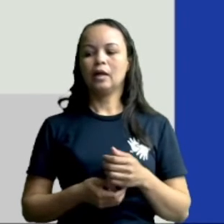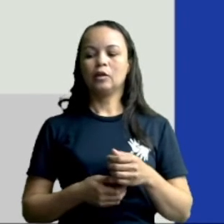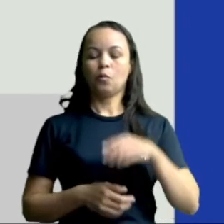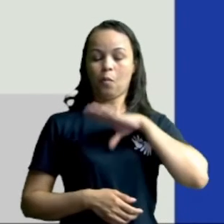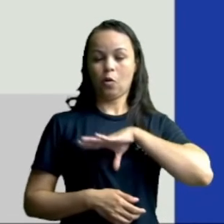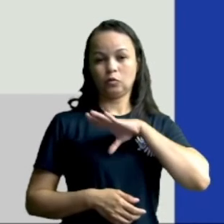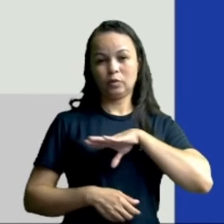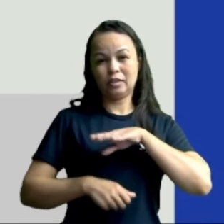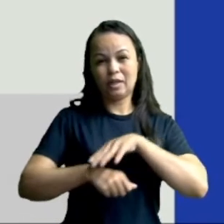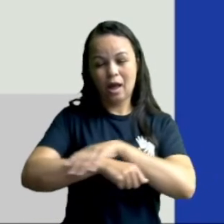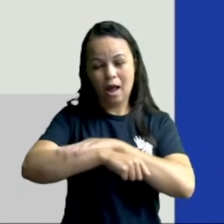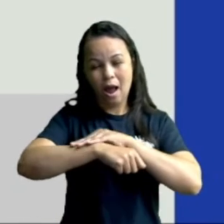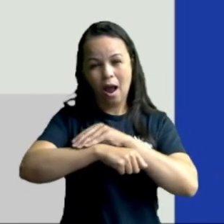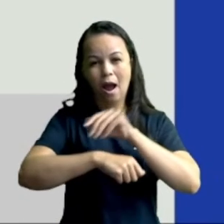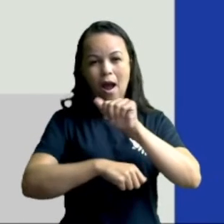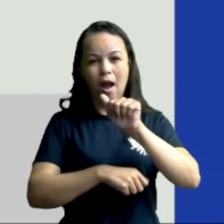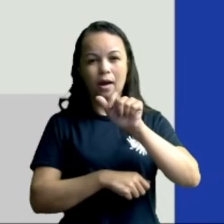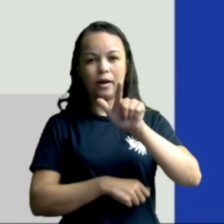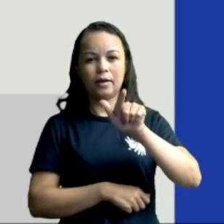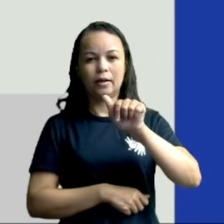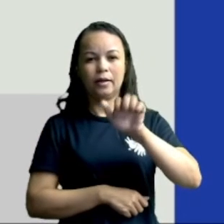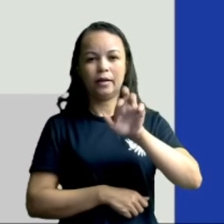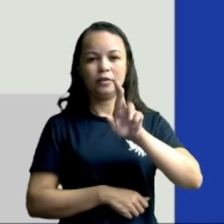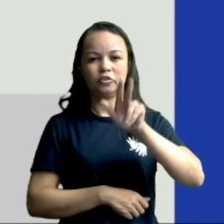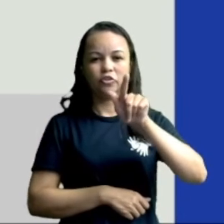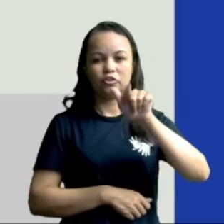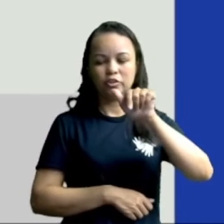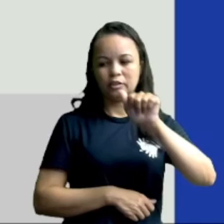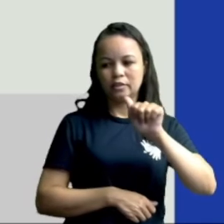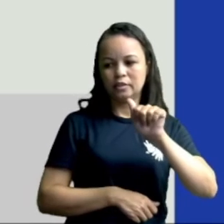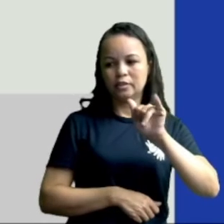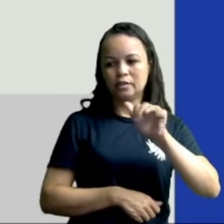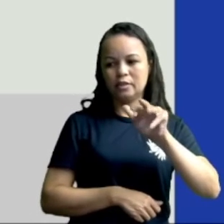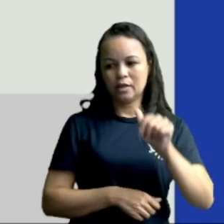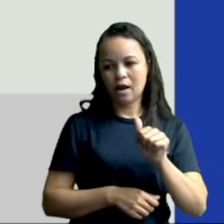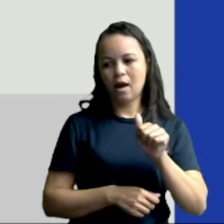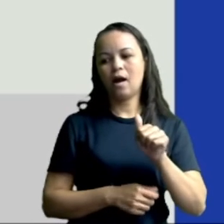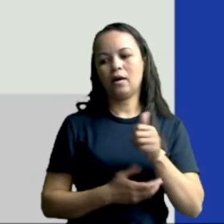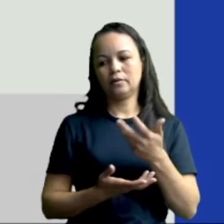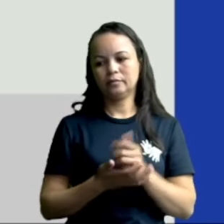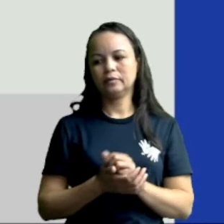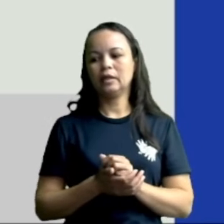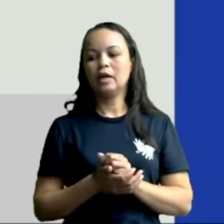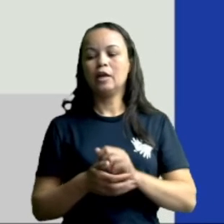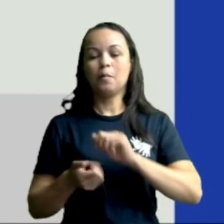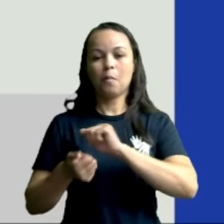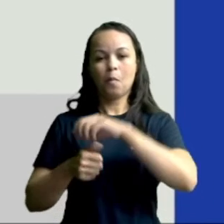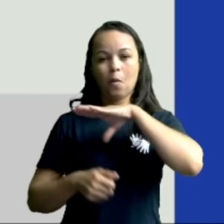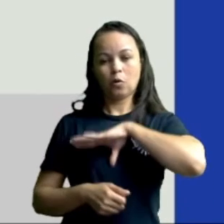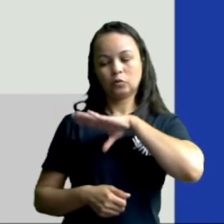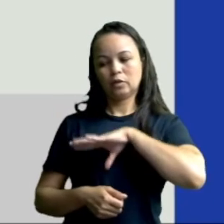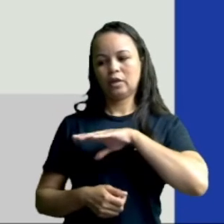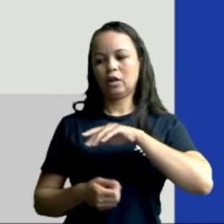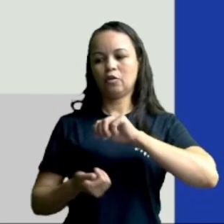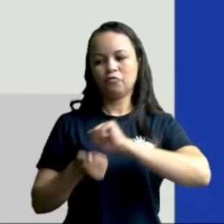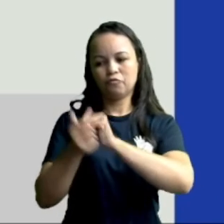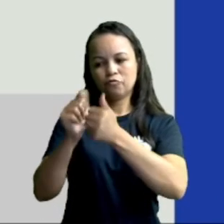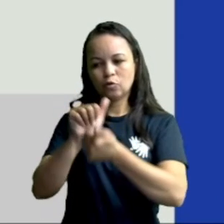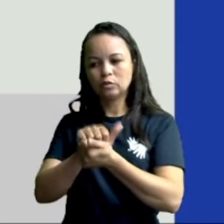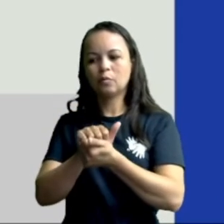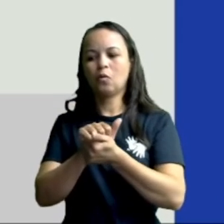alergia, em espanhol, alérgia. Em português eu digo futebol, em